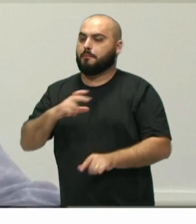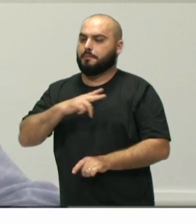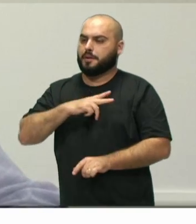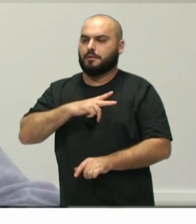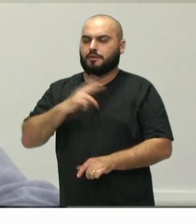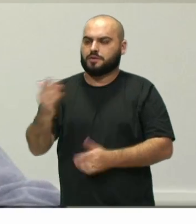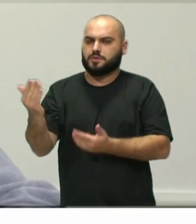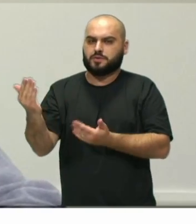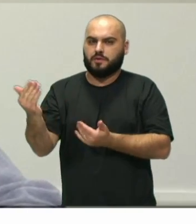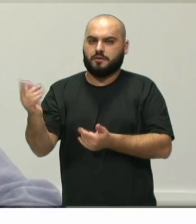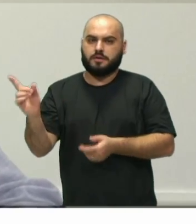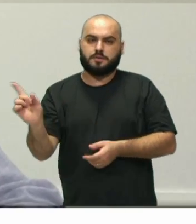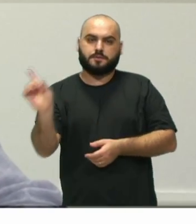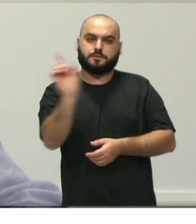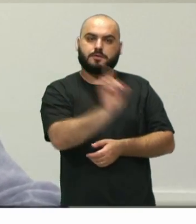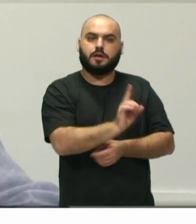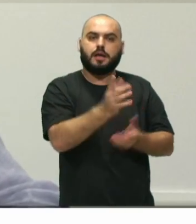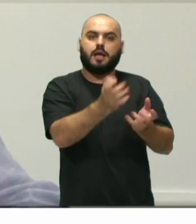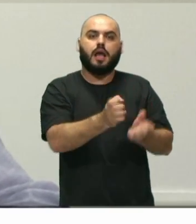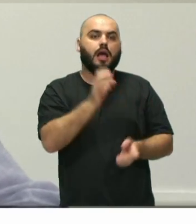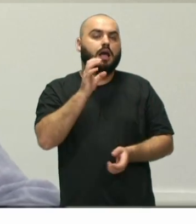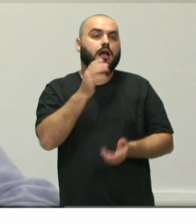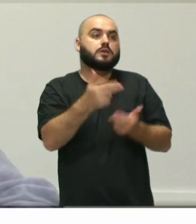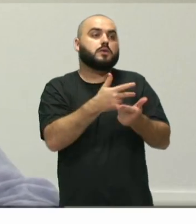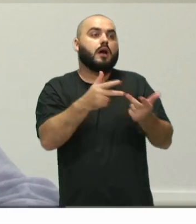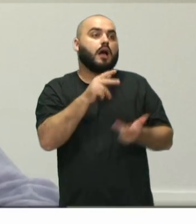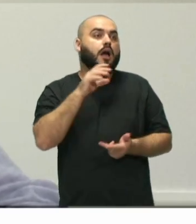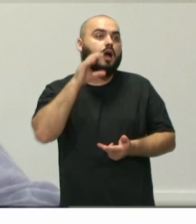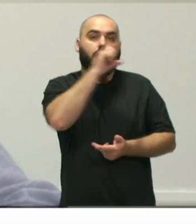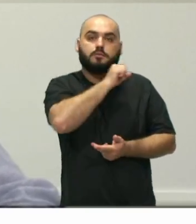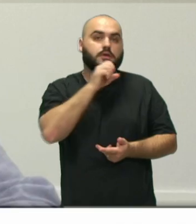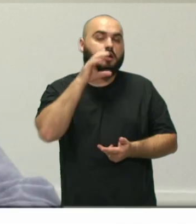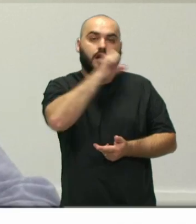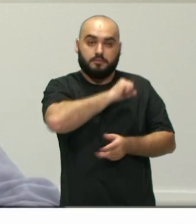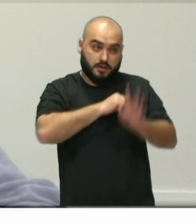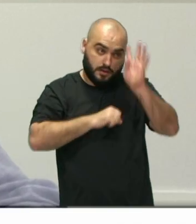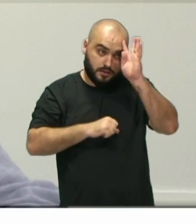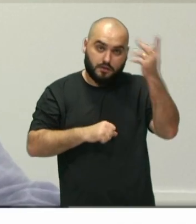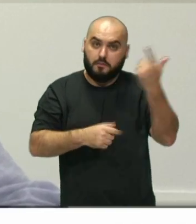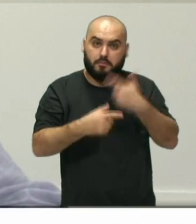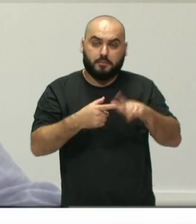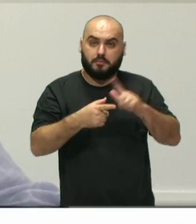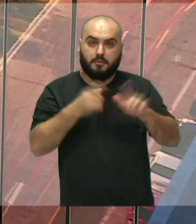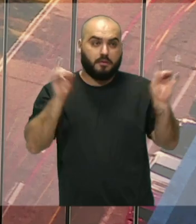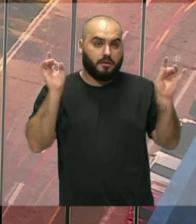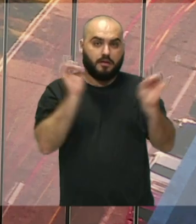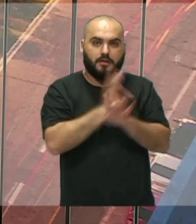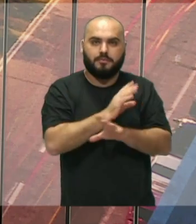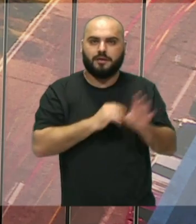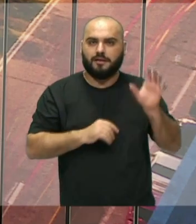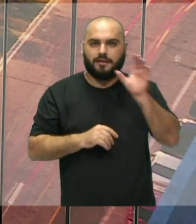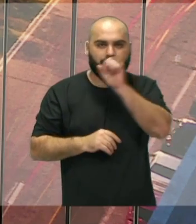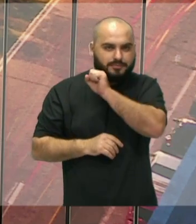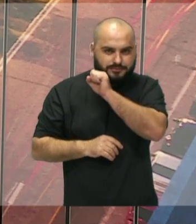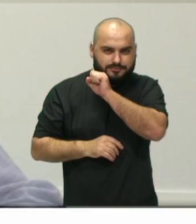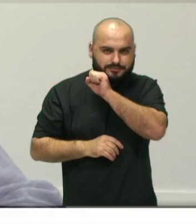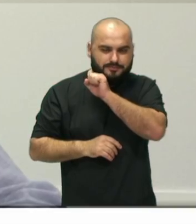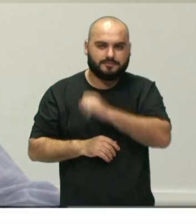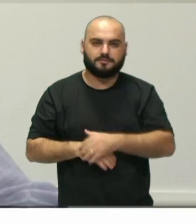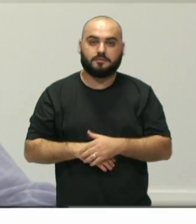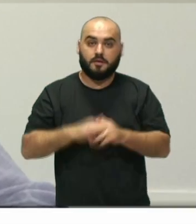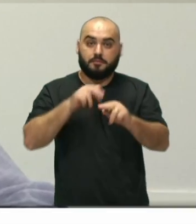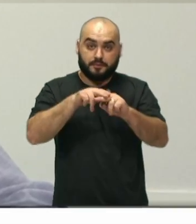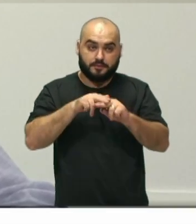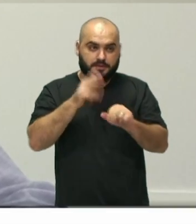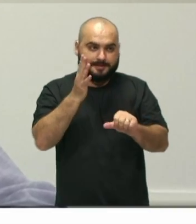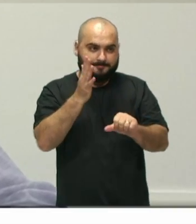jovem, quer as coisas muito imediato, né? Quer que as coisas se resolvam, que a cidade ande muito rápido. Então, o primeiro